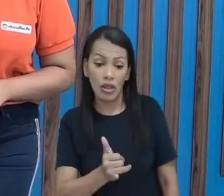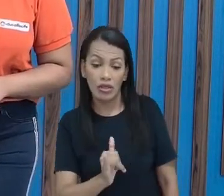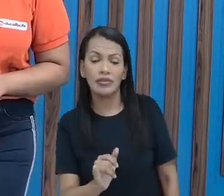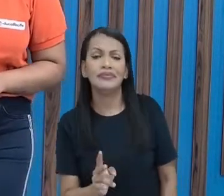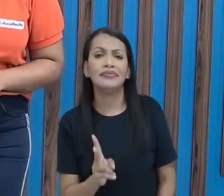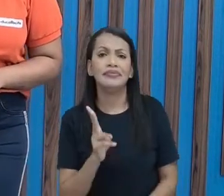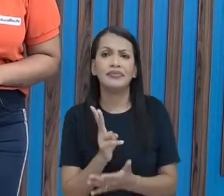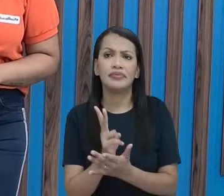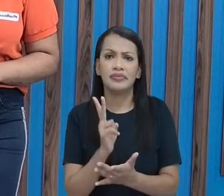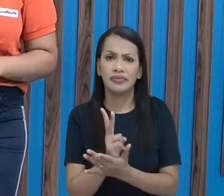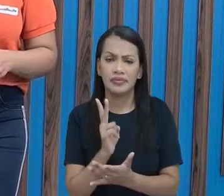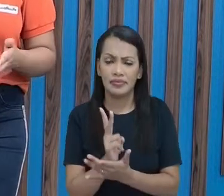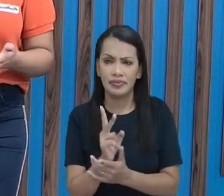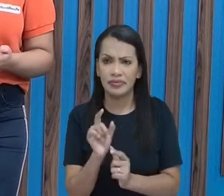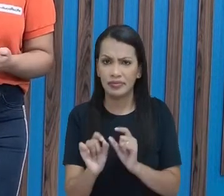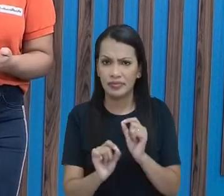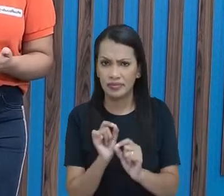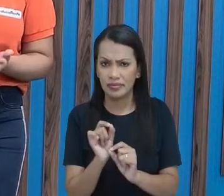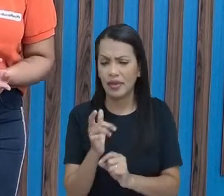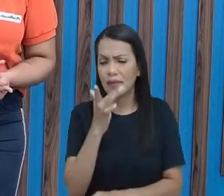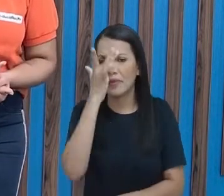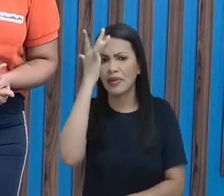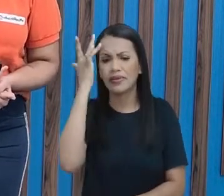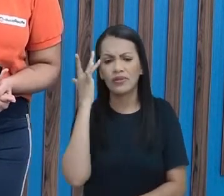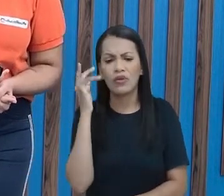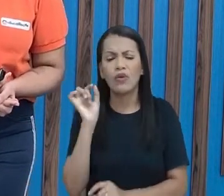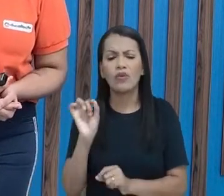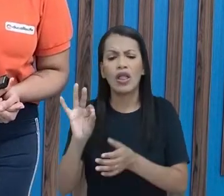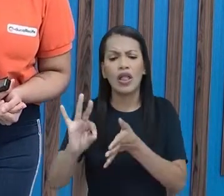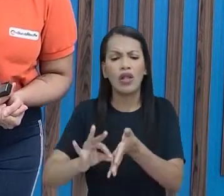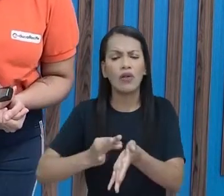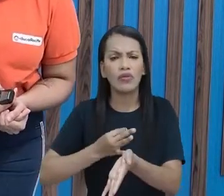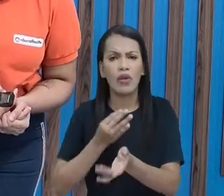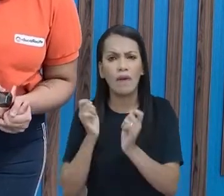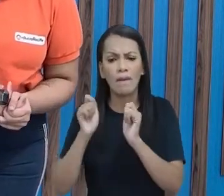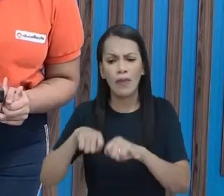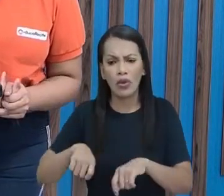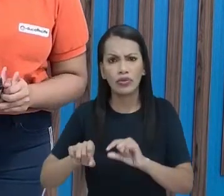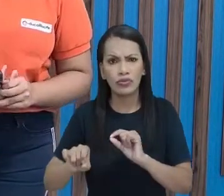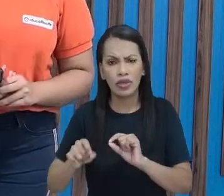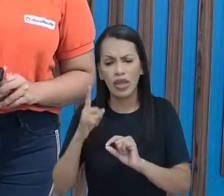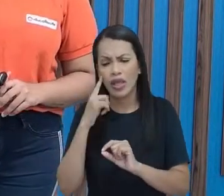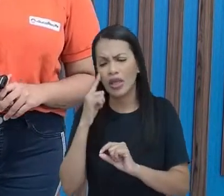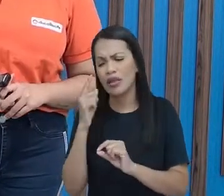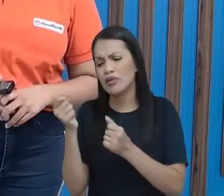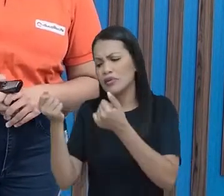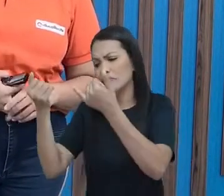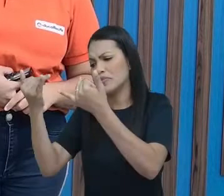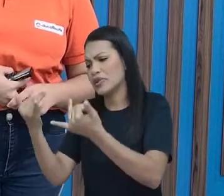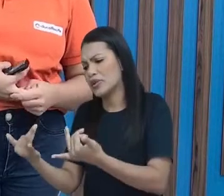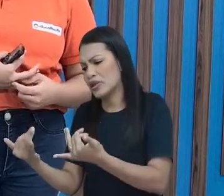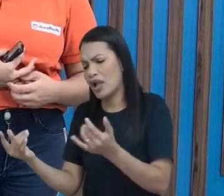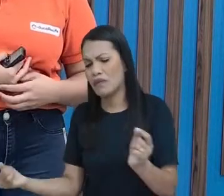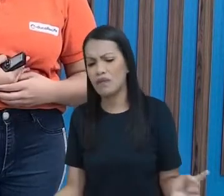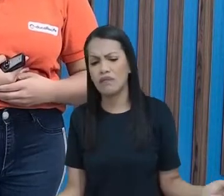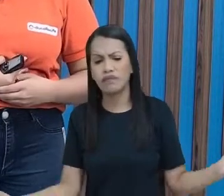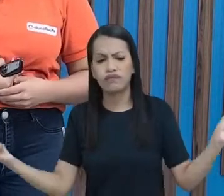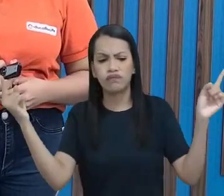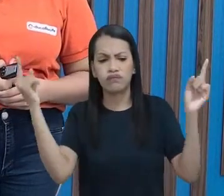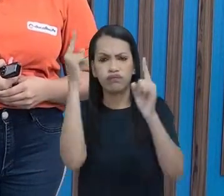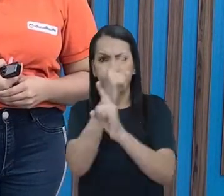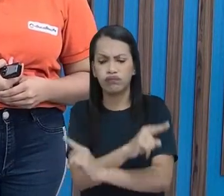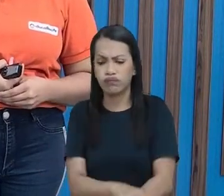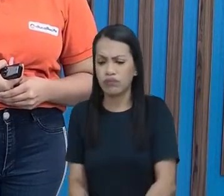recair sobre o autor. Ele pode contar a história fora da ordem cronológica e ainda assim conseguir uma